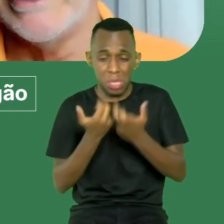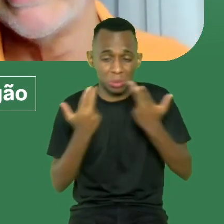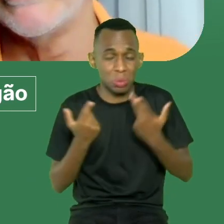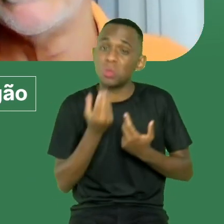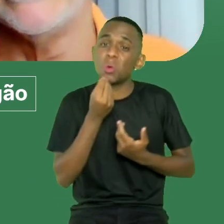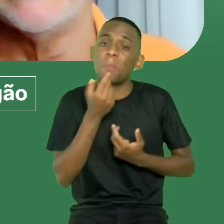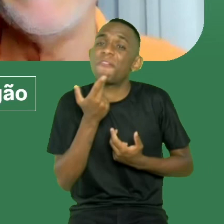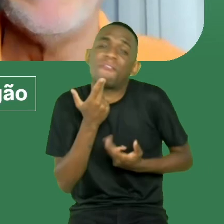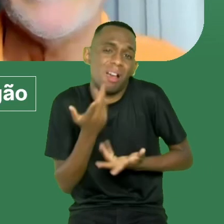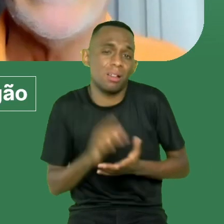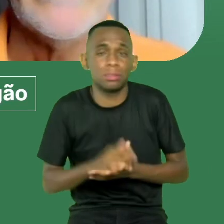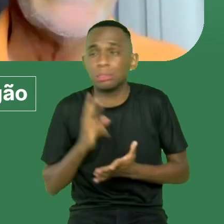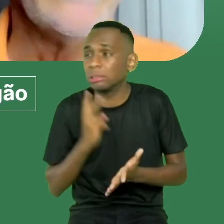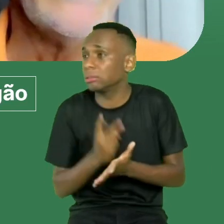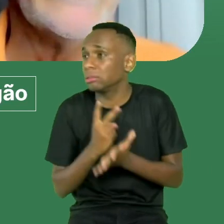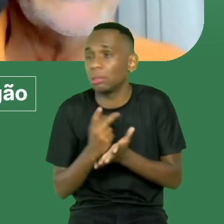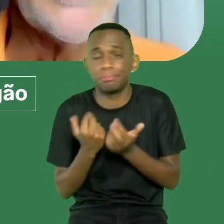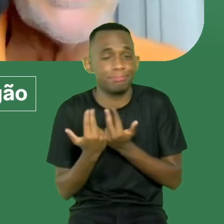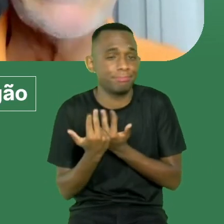sempre os mesmos, né?